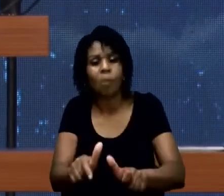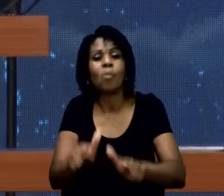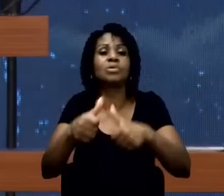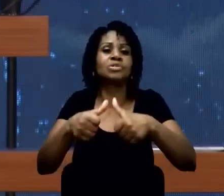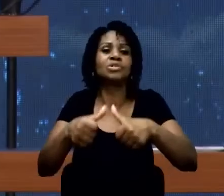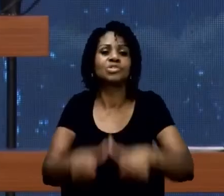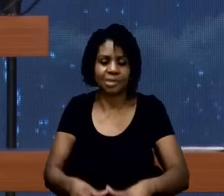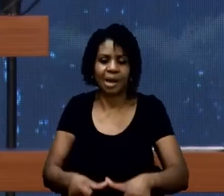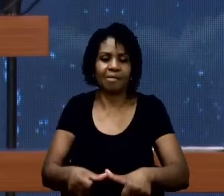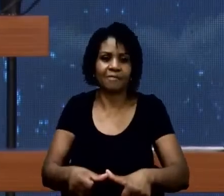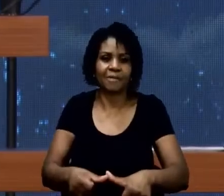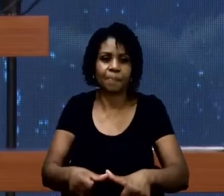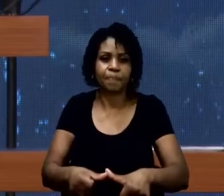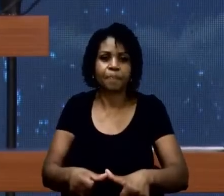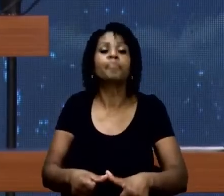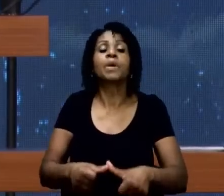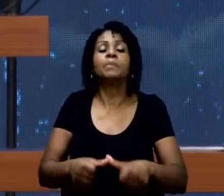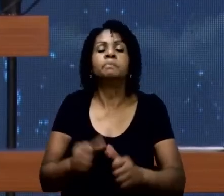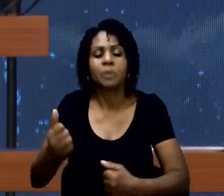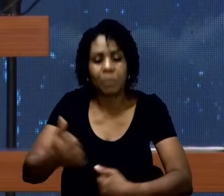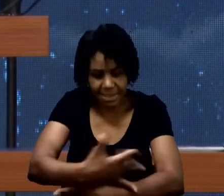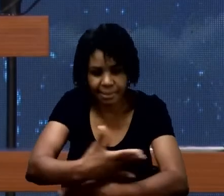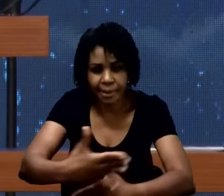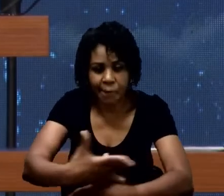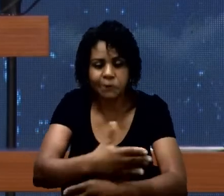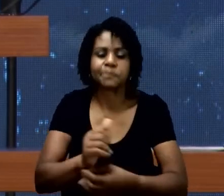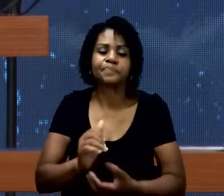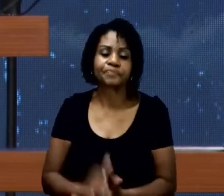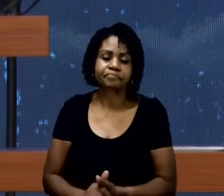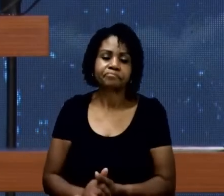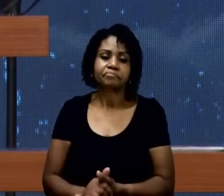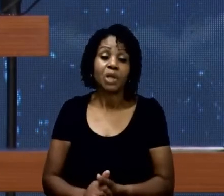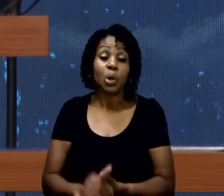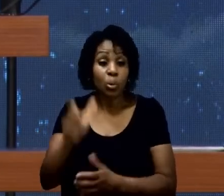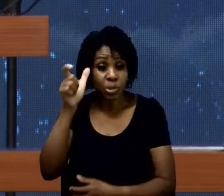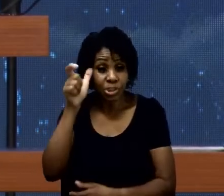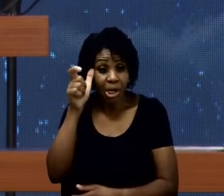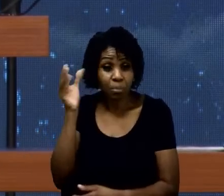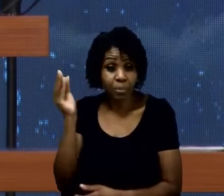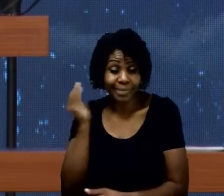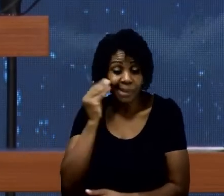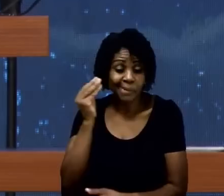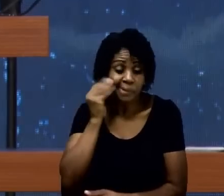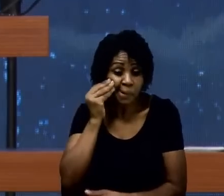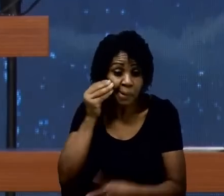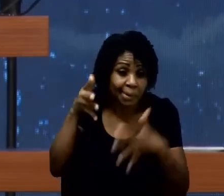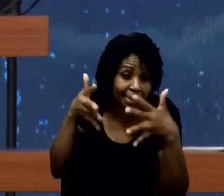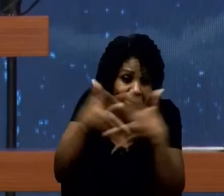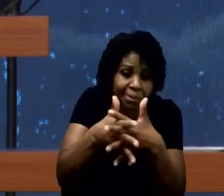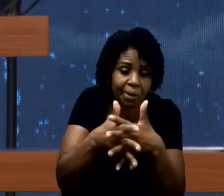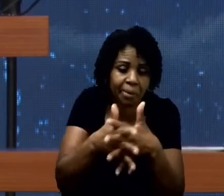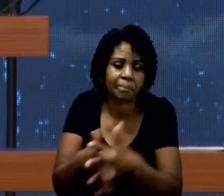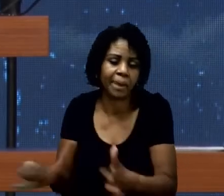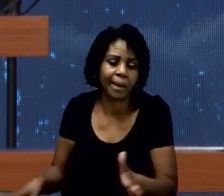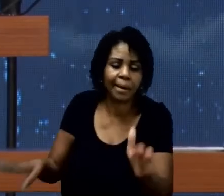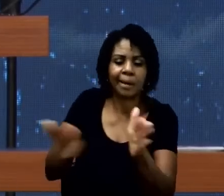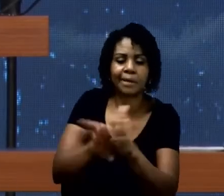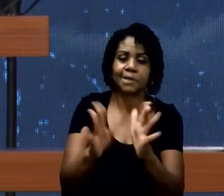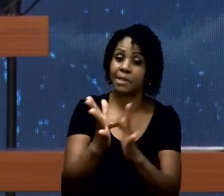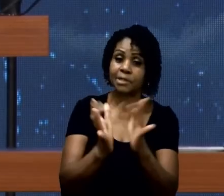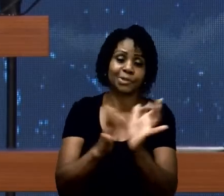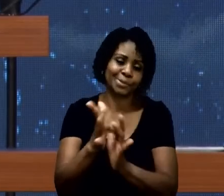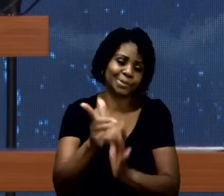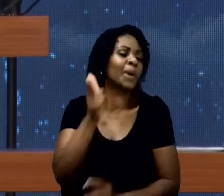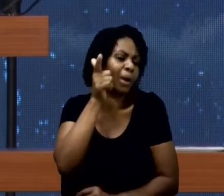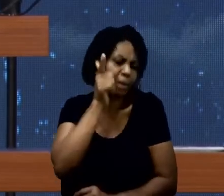dominando ali em Decapolis. Então ele quis interromper a chegada de Jesus, mas não conseguiu interromper a chegada de Jesus.